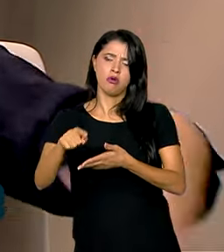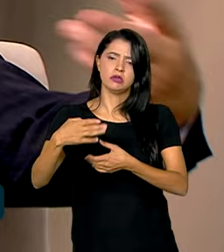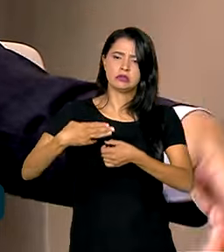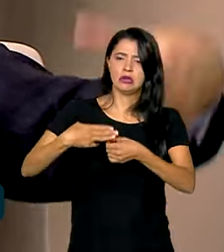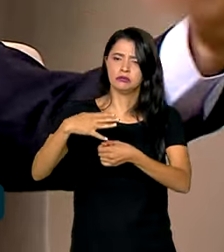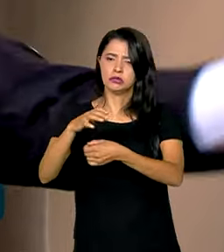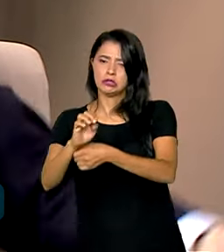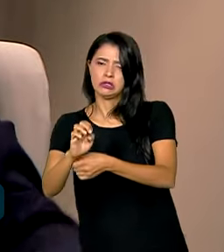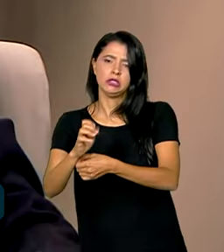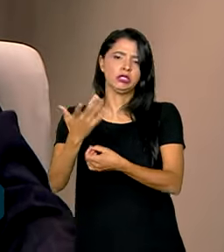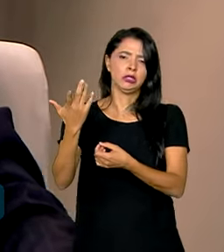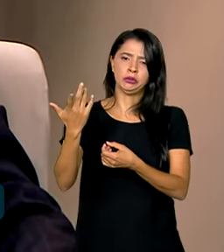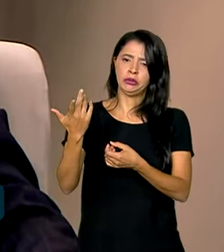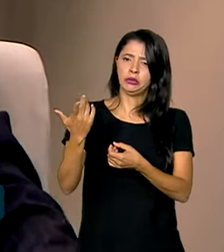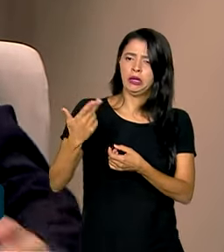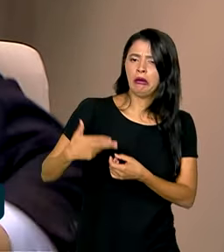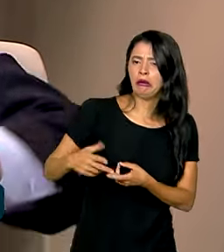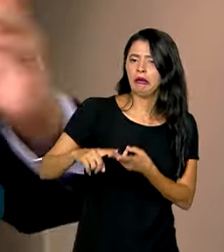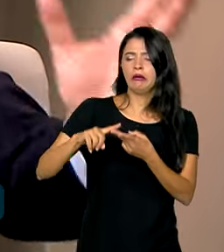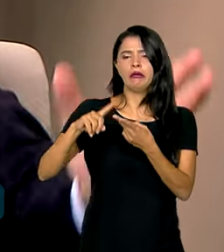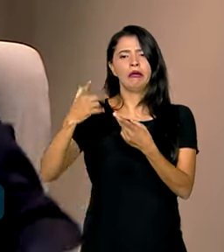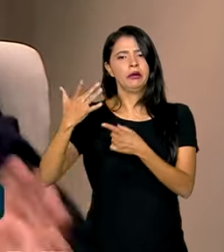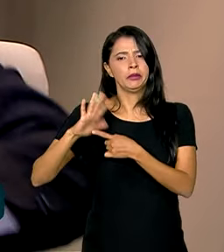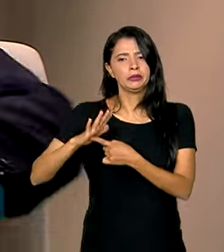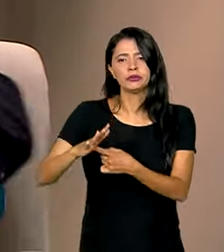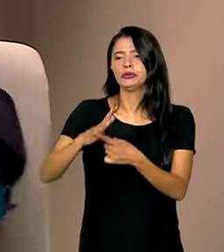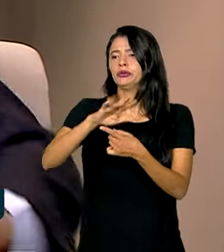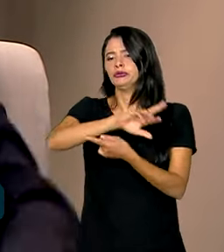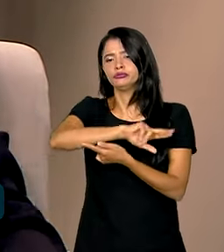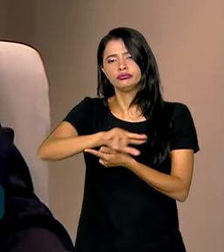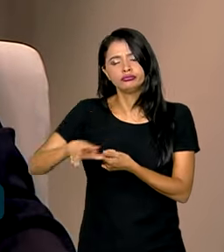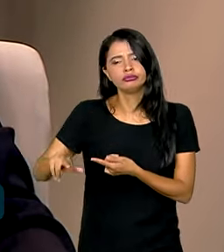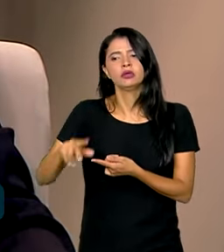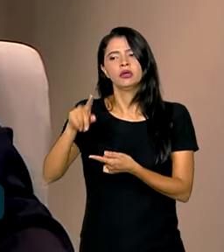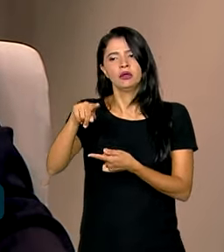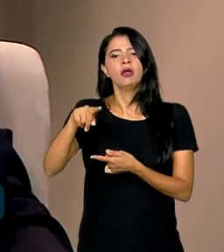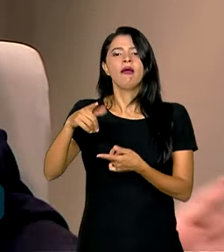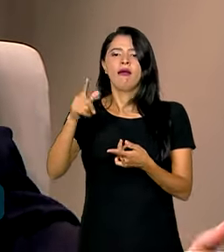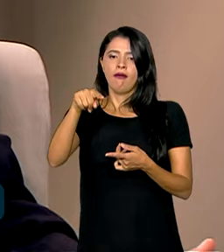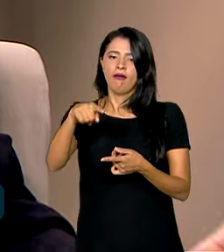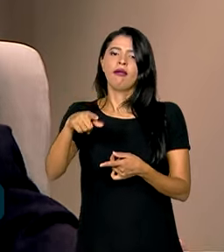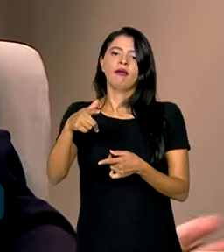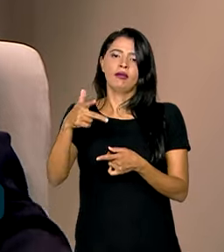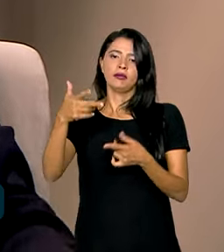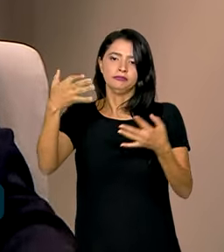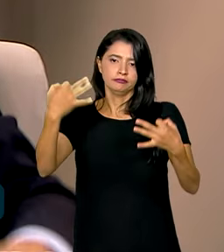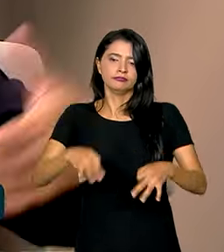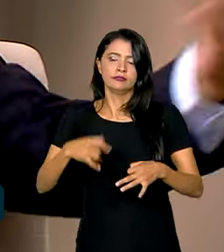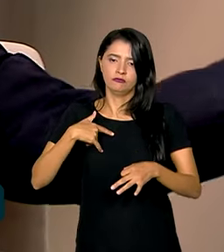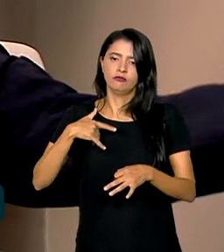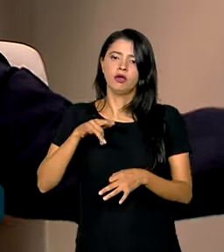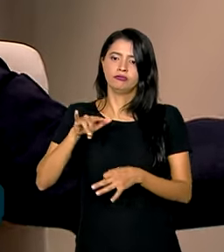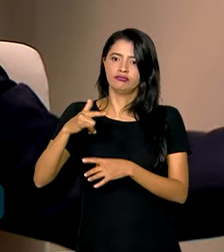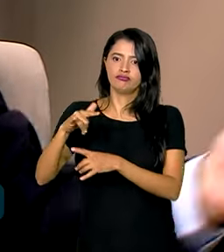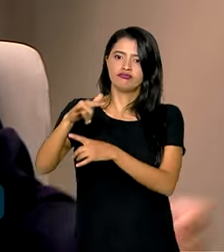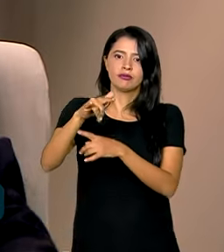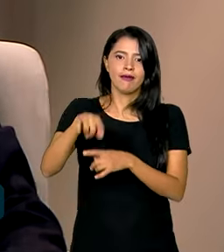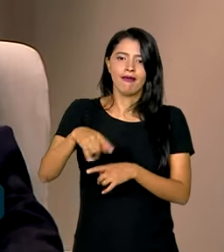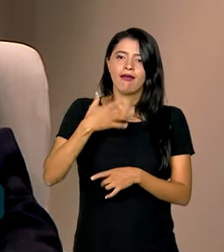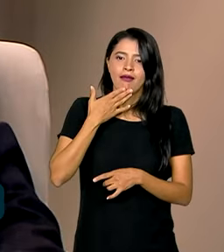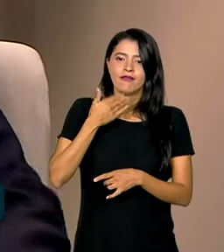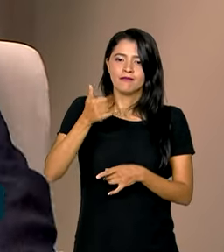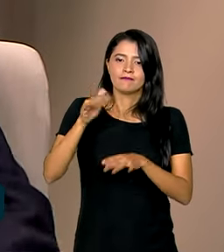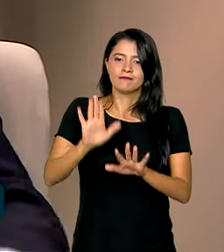viaturas, armas, drones, essas operações integradas. Então, esse é um caminho que eu creio que veio para ficar, porque num país desse